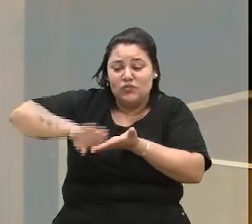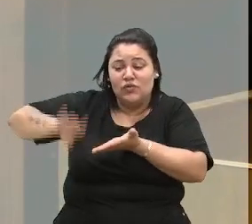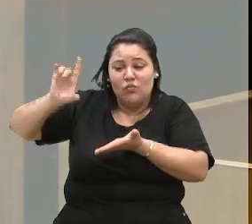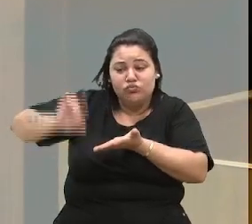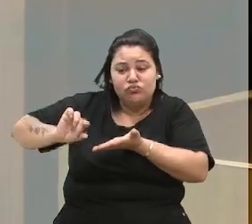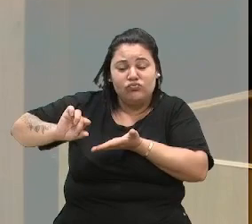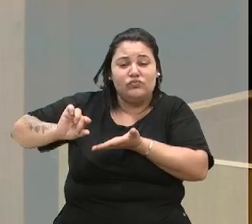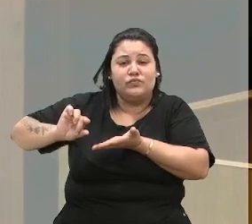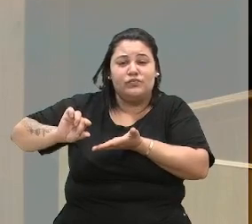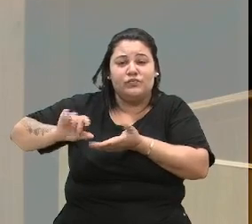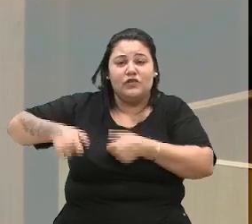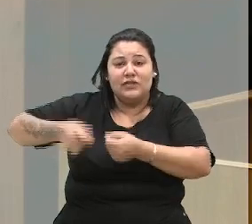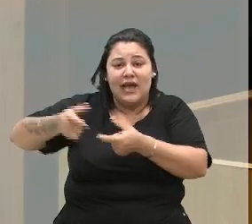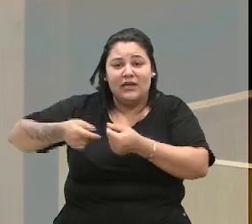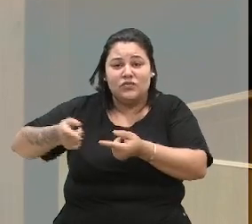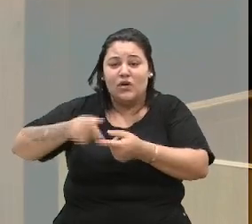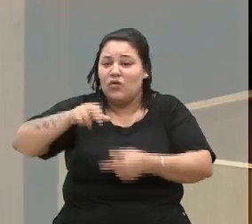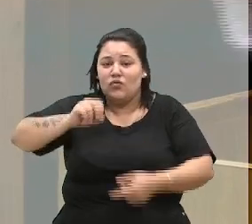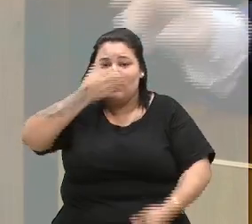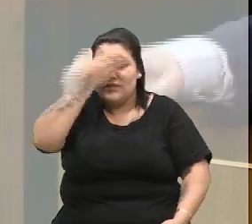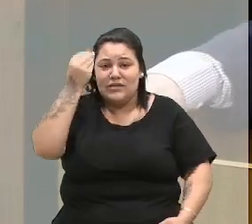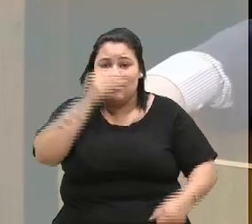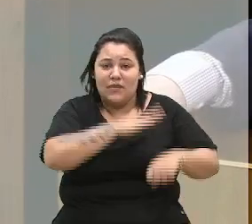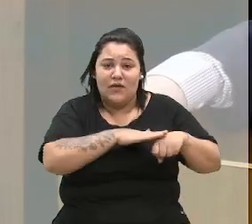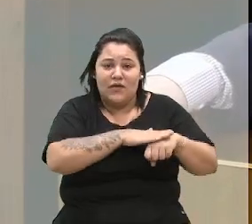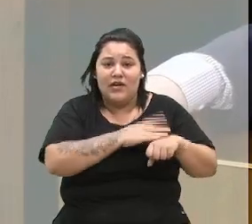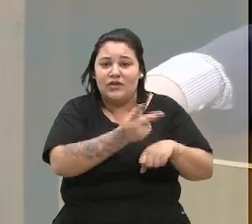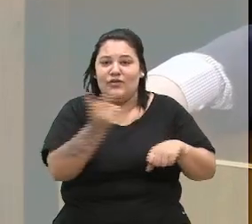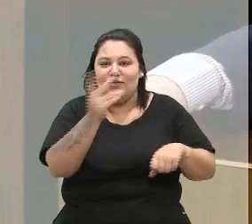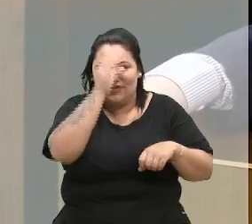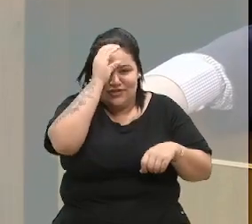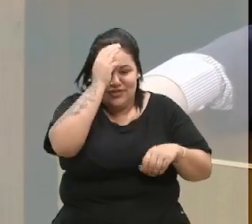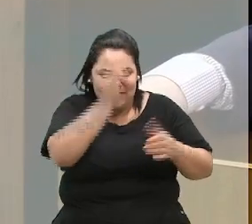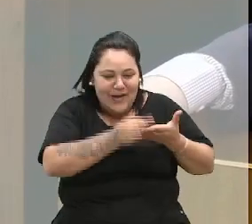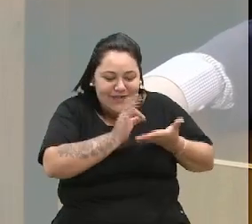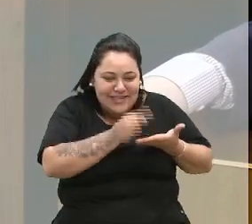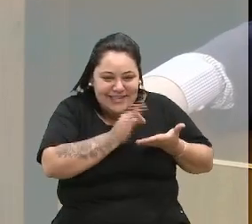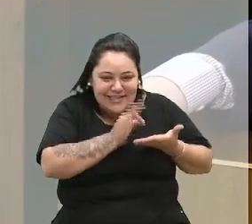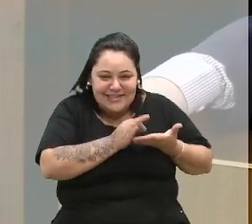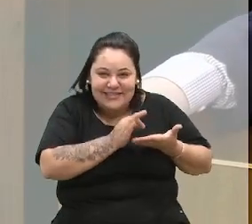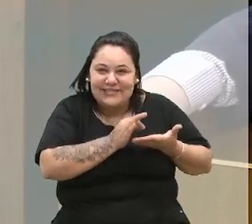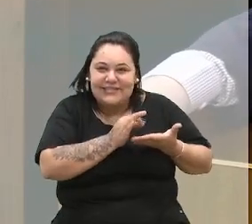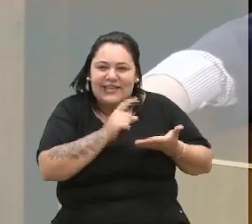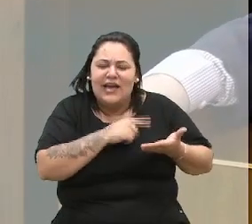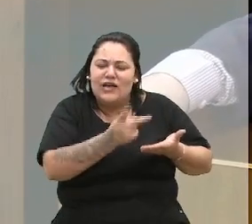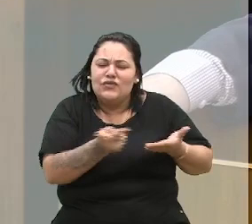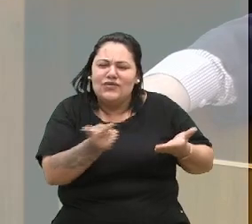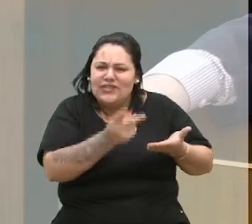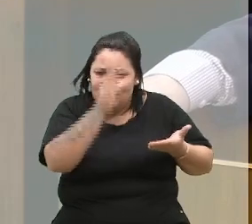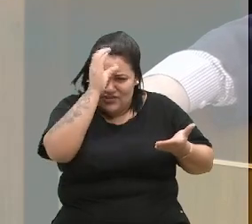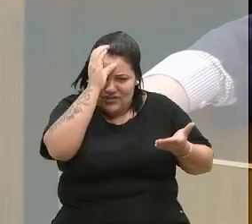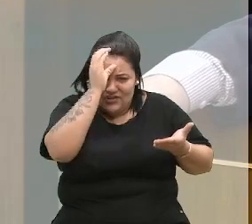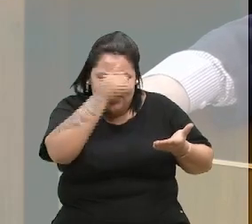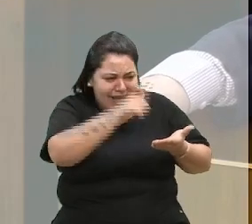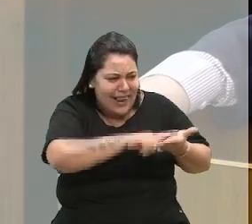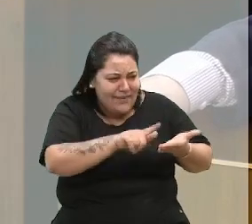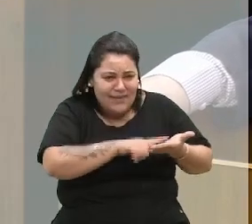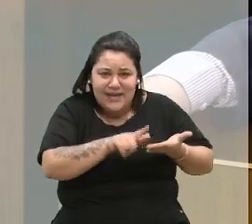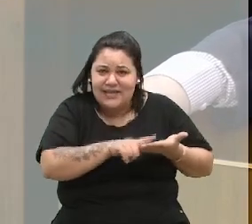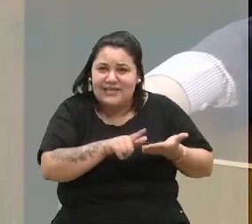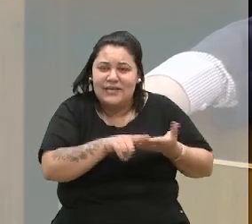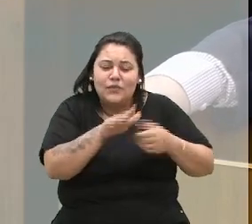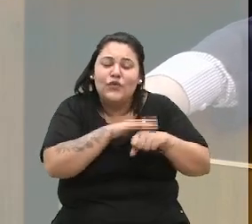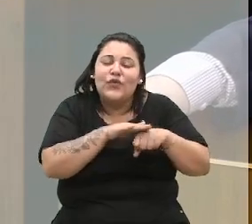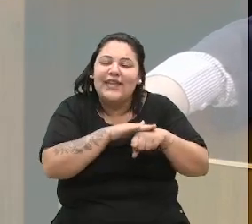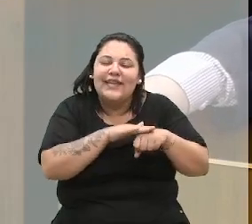esquecerei de uma conversa entre duas tias do cafezinho, estavam conversando, as tias da limpeza do cafezinho, muito